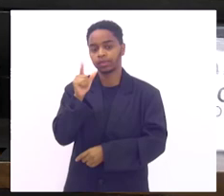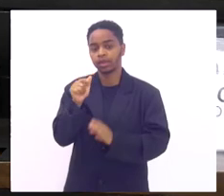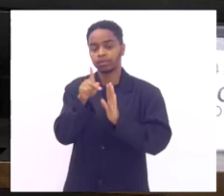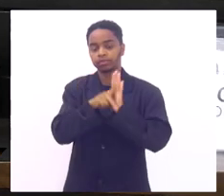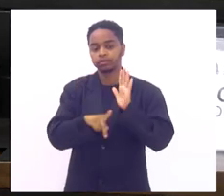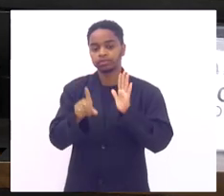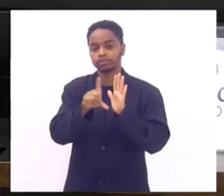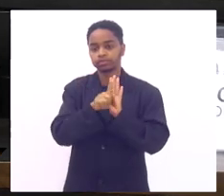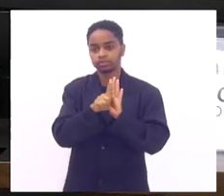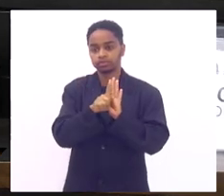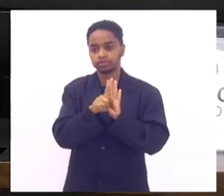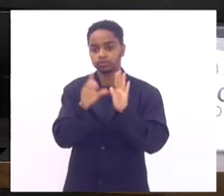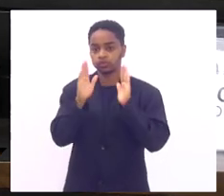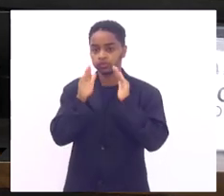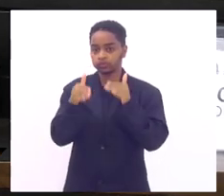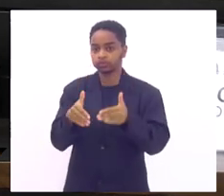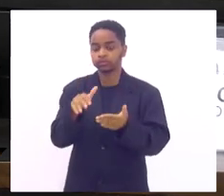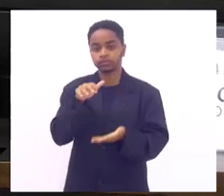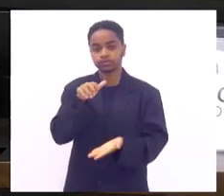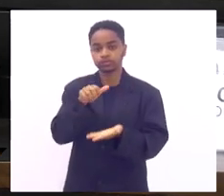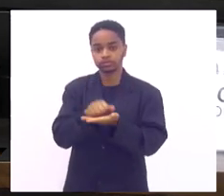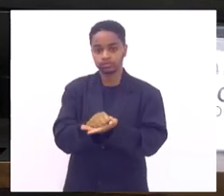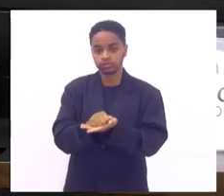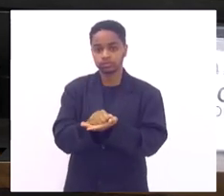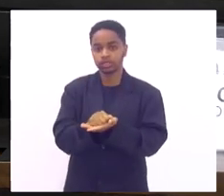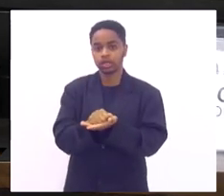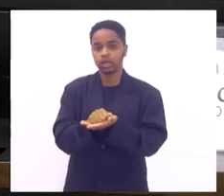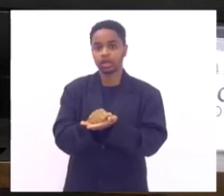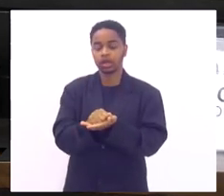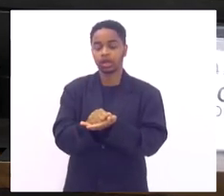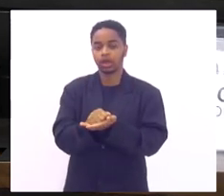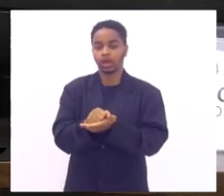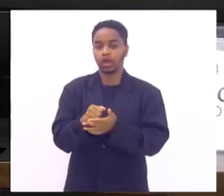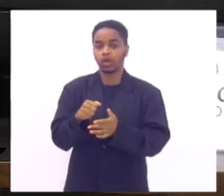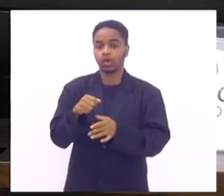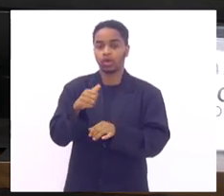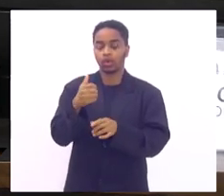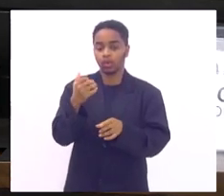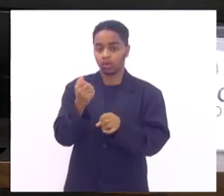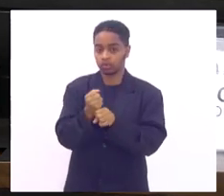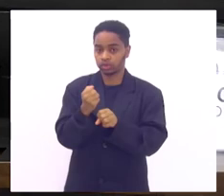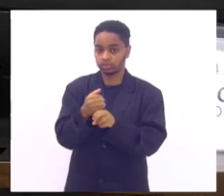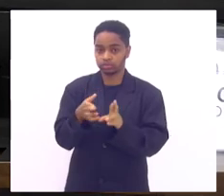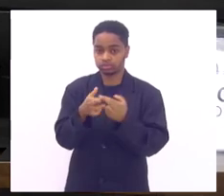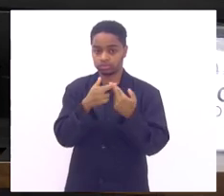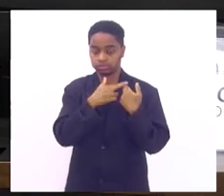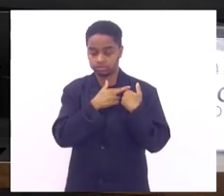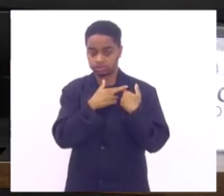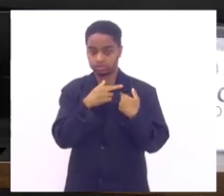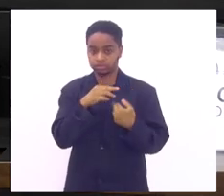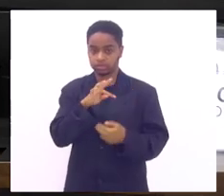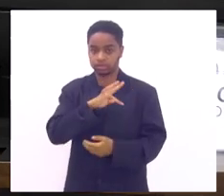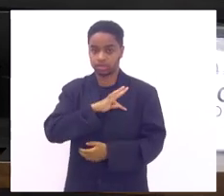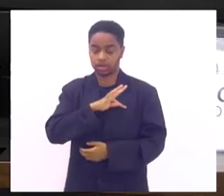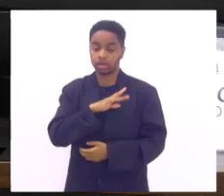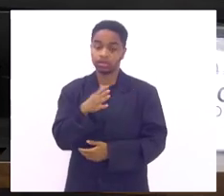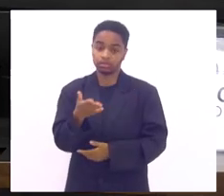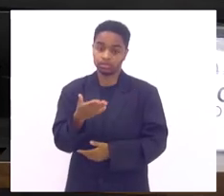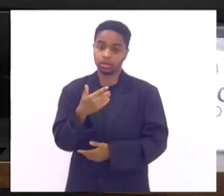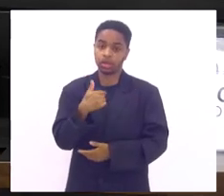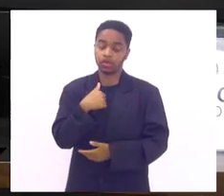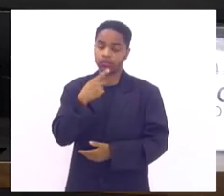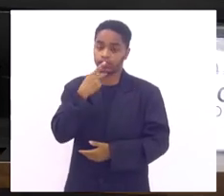de lei do cadastro compulsório do contador responsável técnico. Eu reputo esse projeto de lei